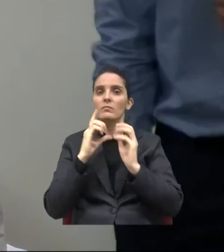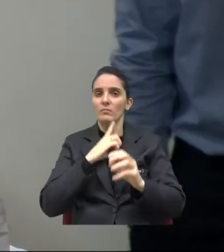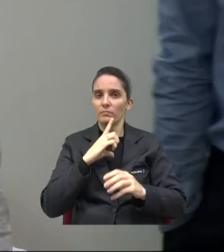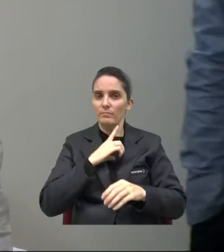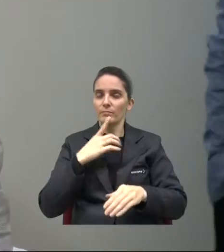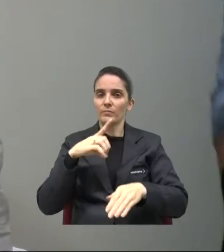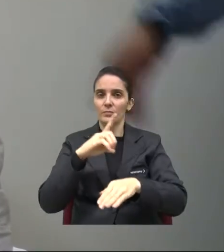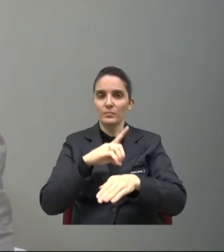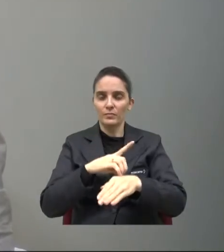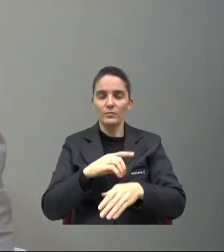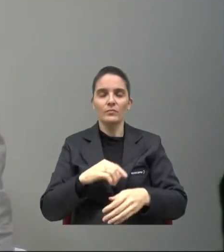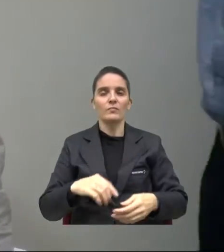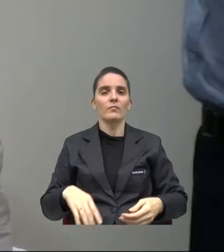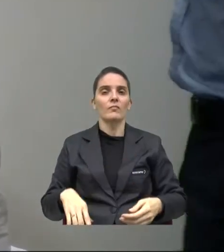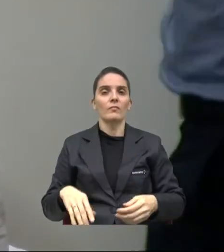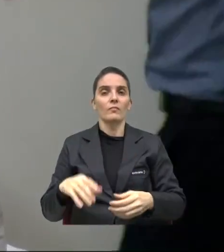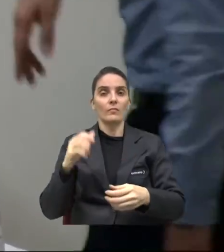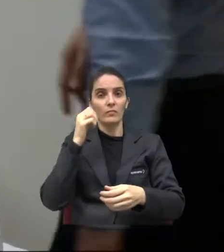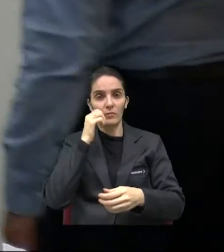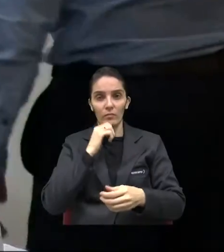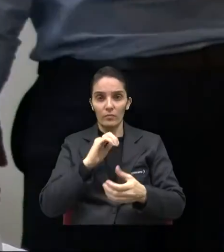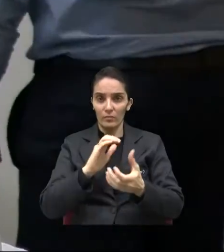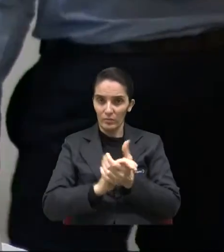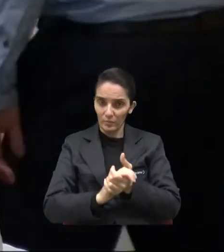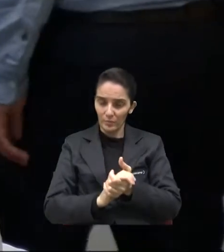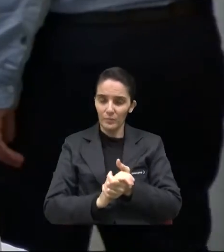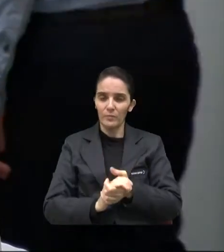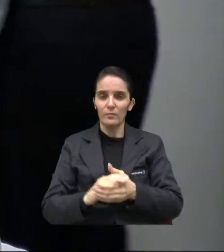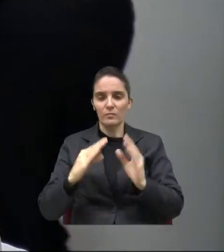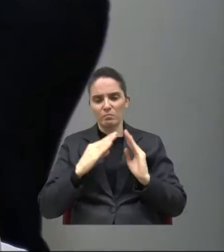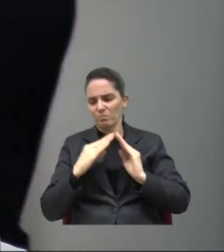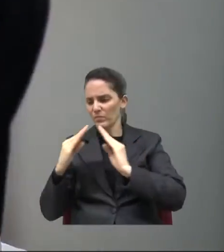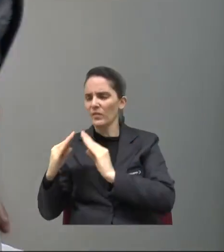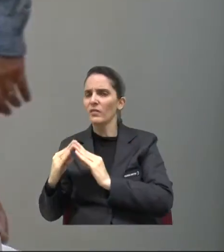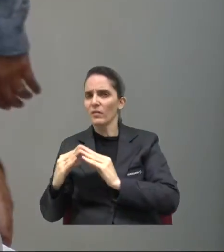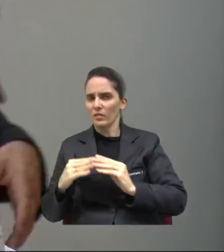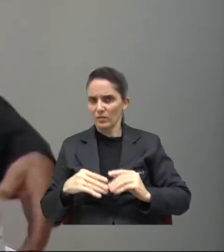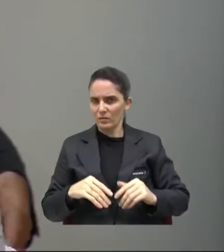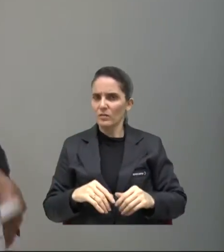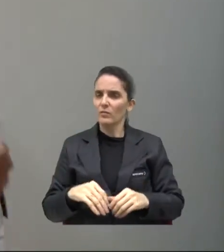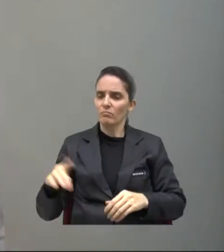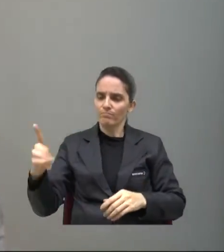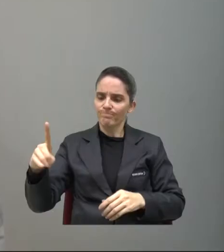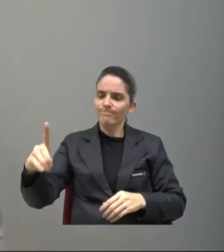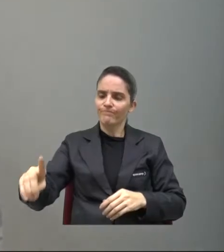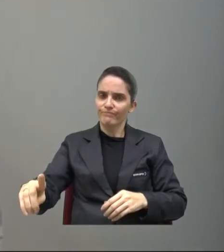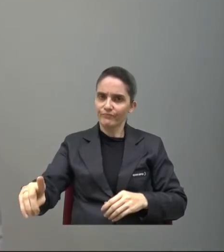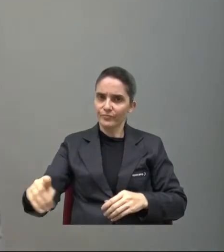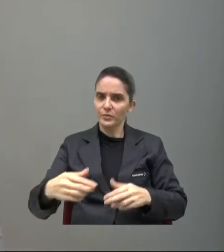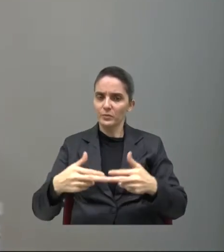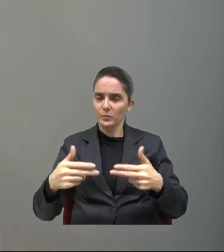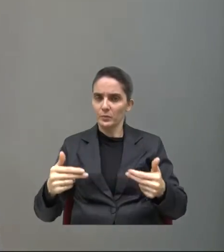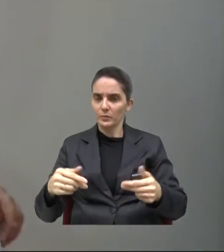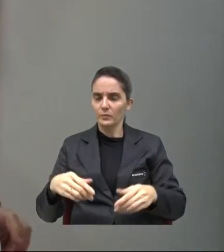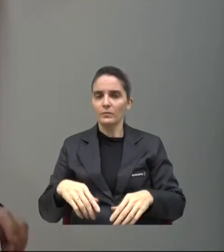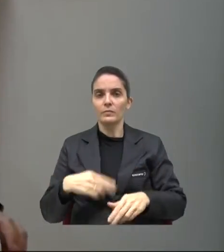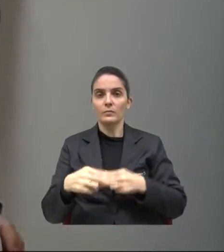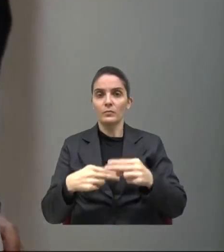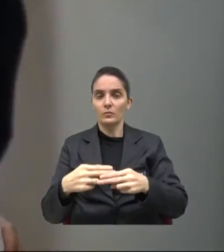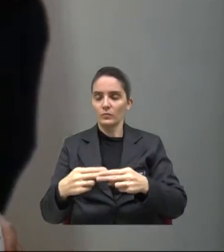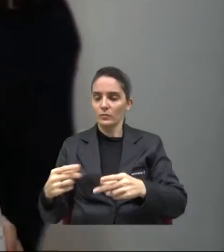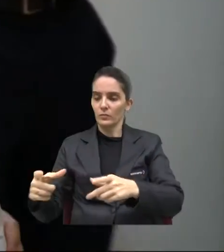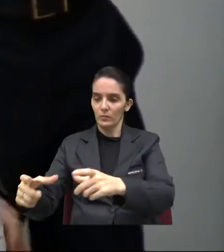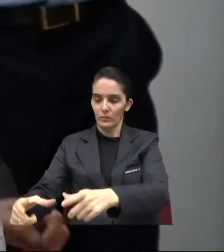minha esposa, o vizinho de baixo, quase todo mundo lá teve dengue. Então, é um criador muito grande lá. Então, a ideia desse empreendimento